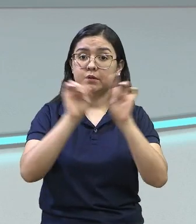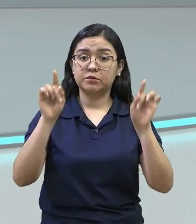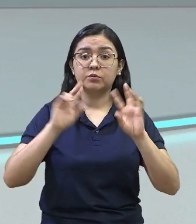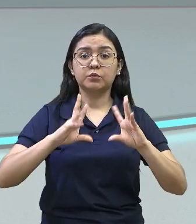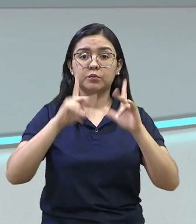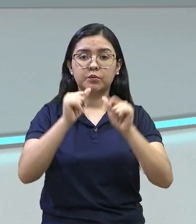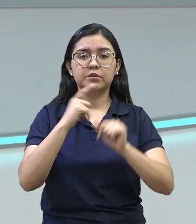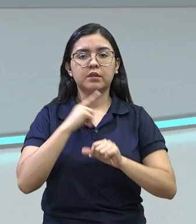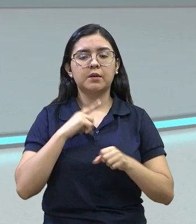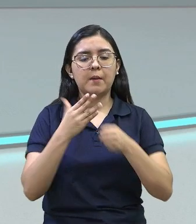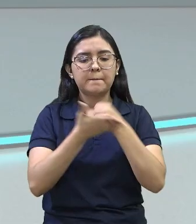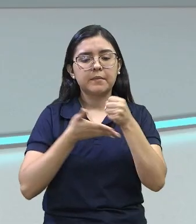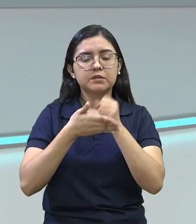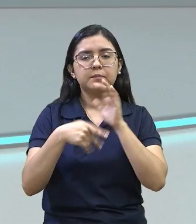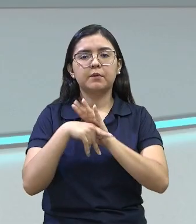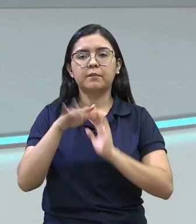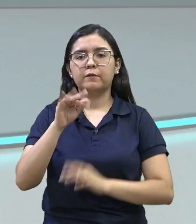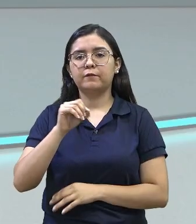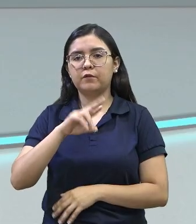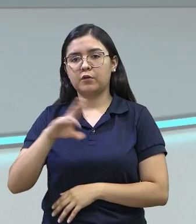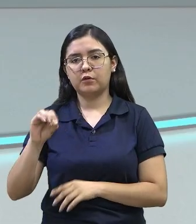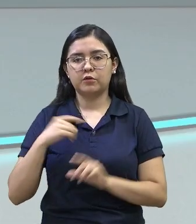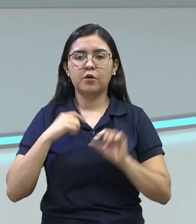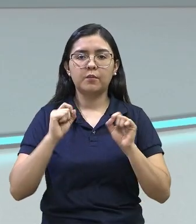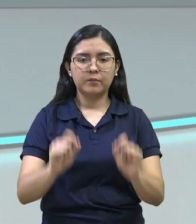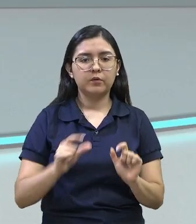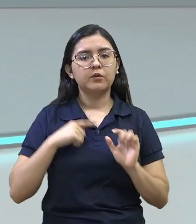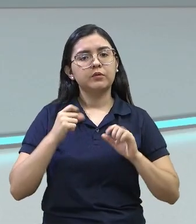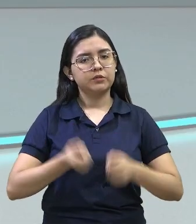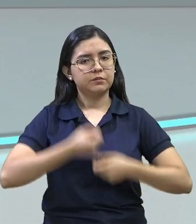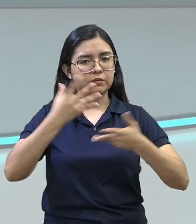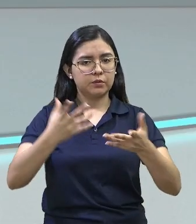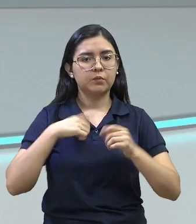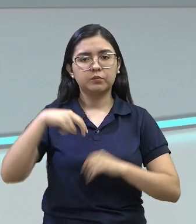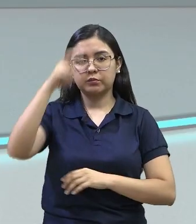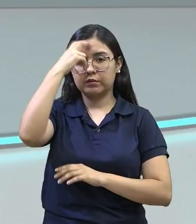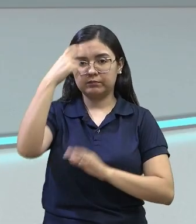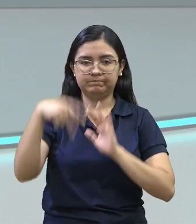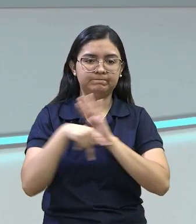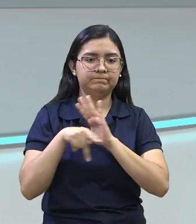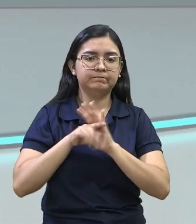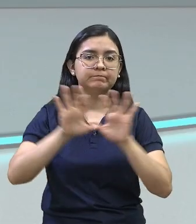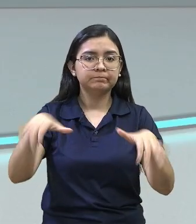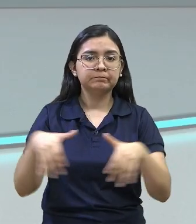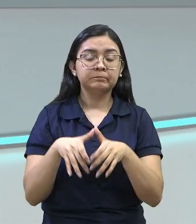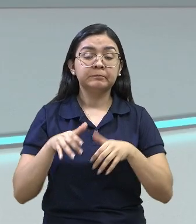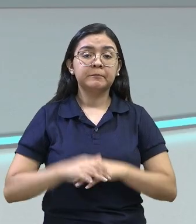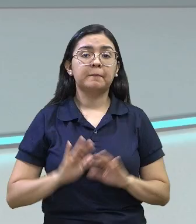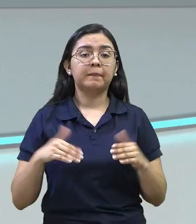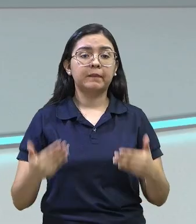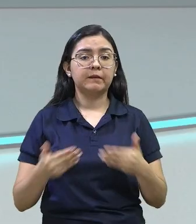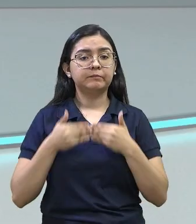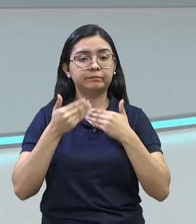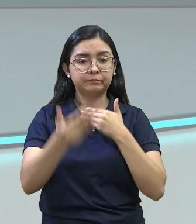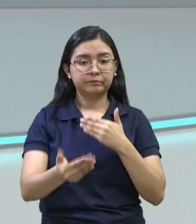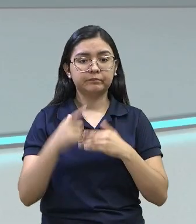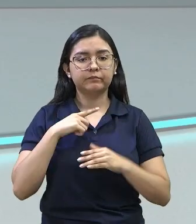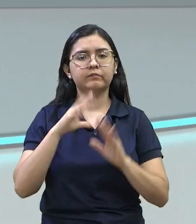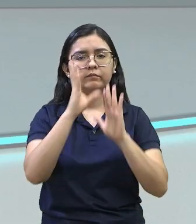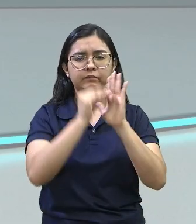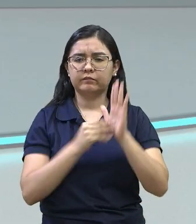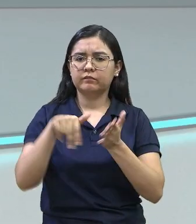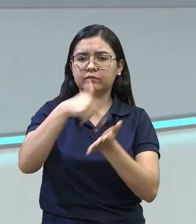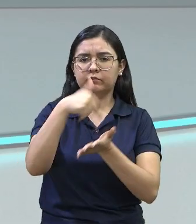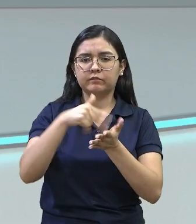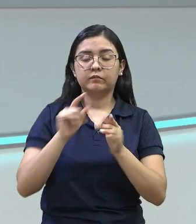mantêm a essência do forró como expressão cultural coletiva. Passado aí esse conteúdo sobre